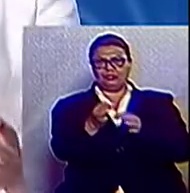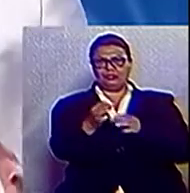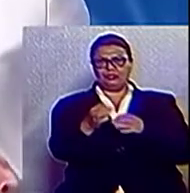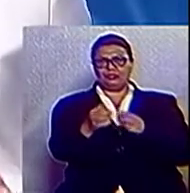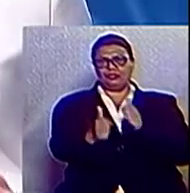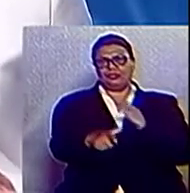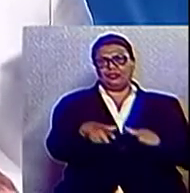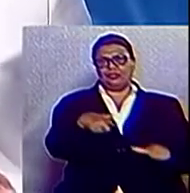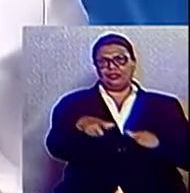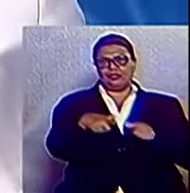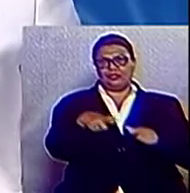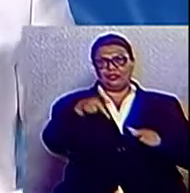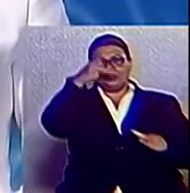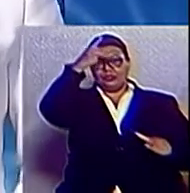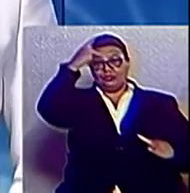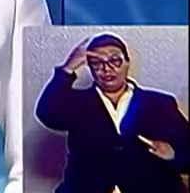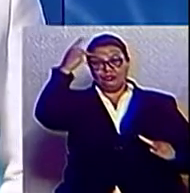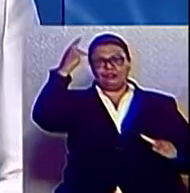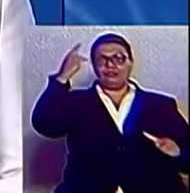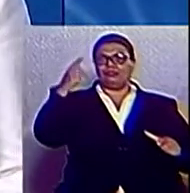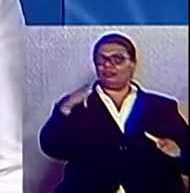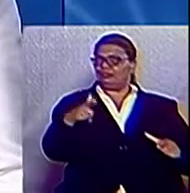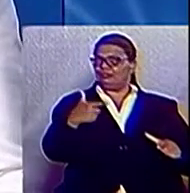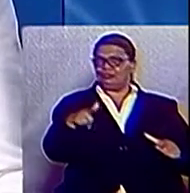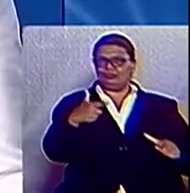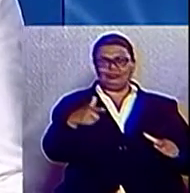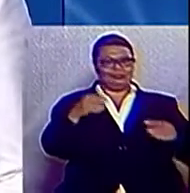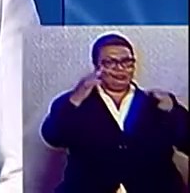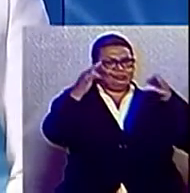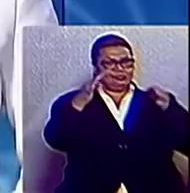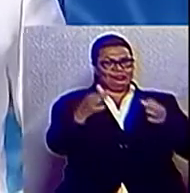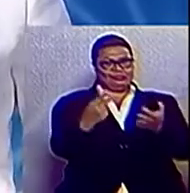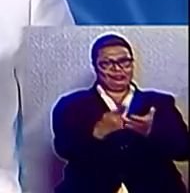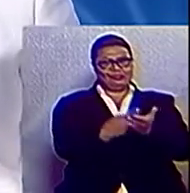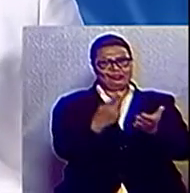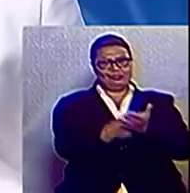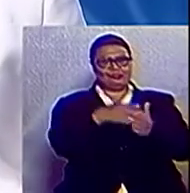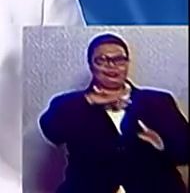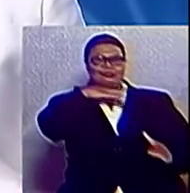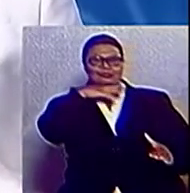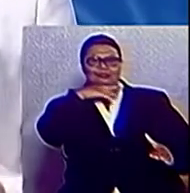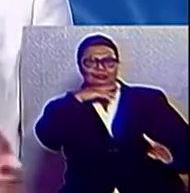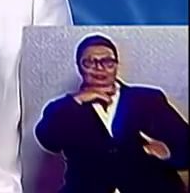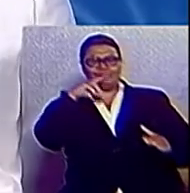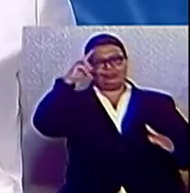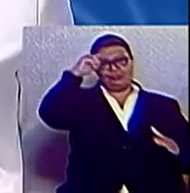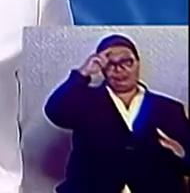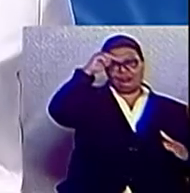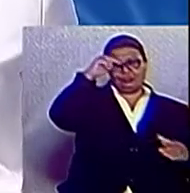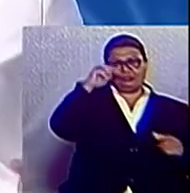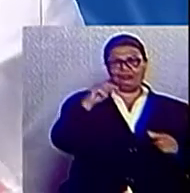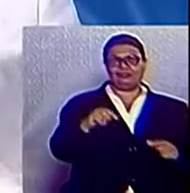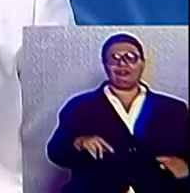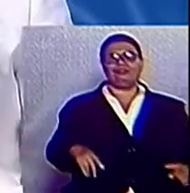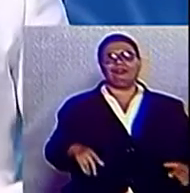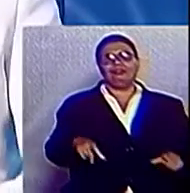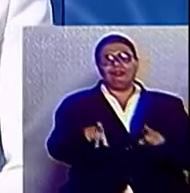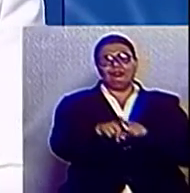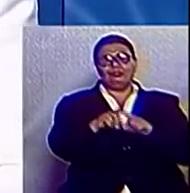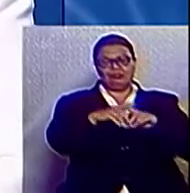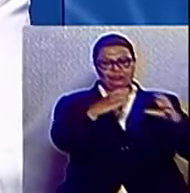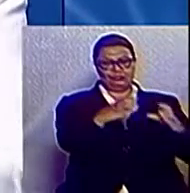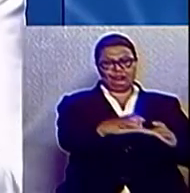serviço público que não é oferecido com qualidade, com acessibilidade, com cobertura a todas as regiões. E nós